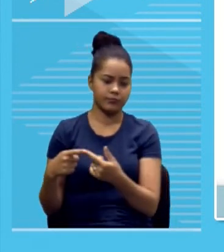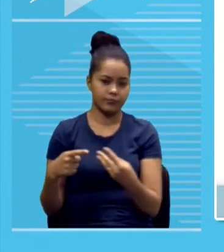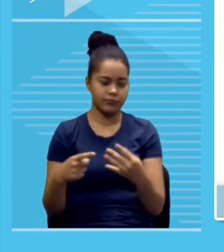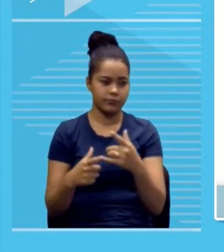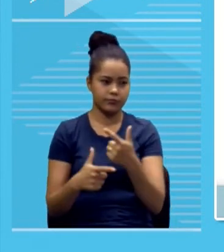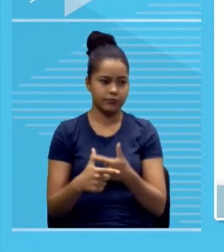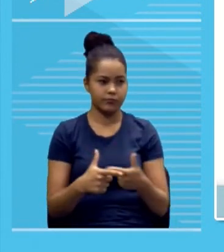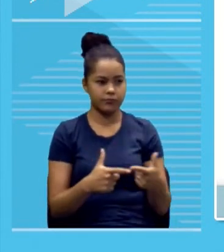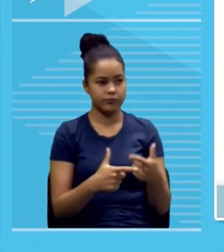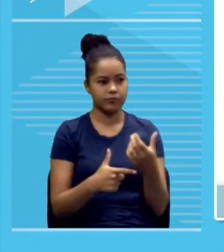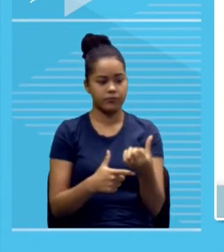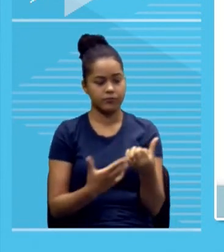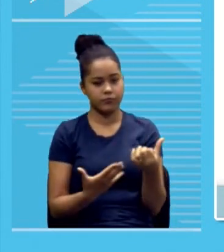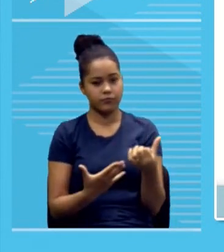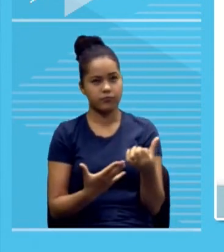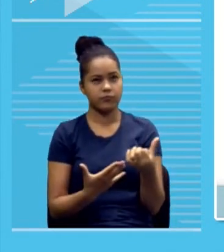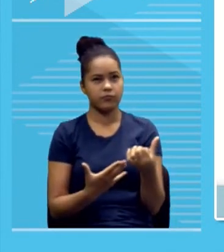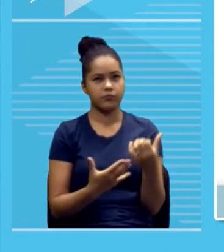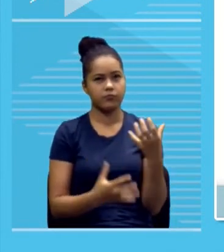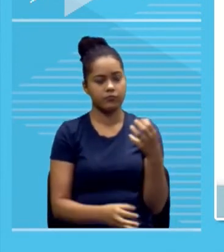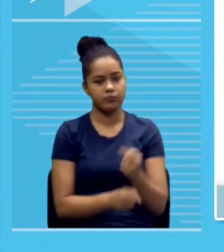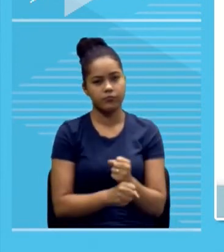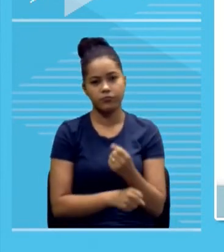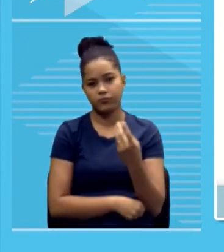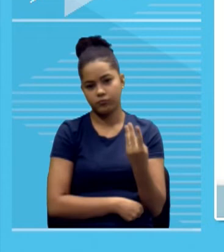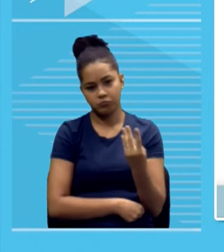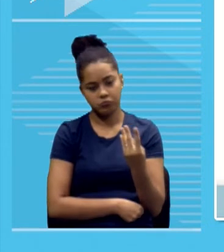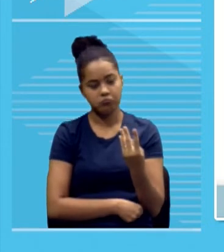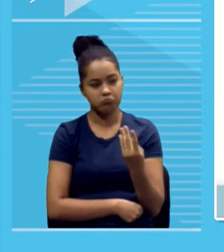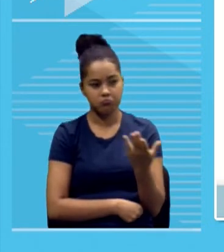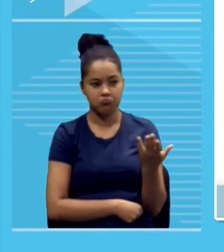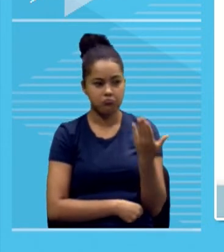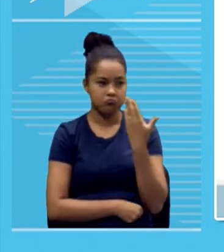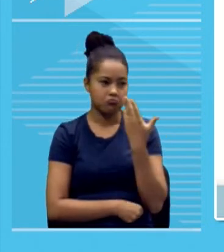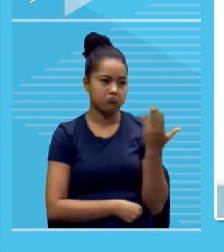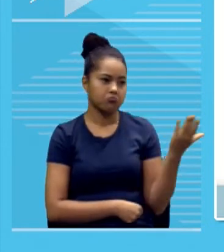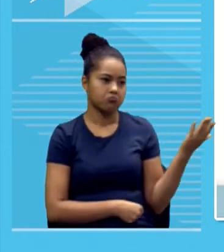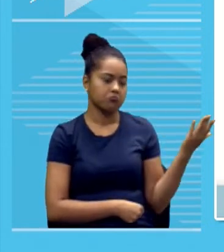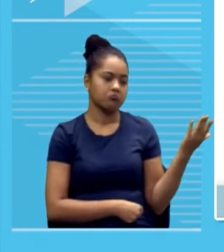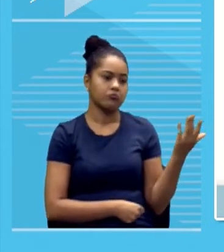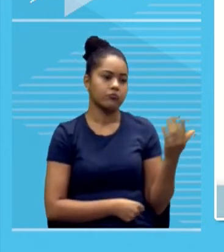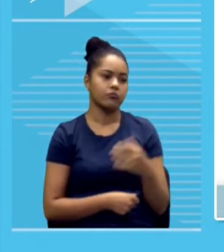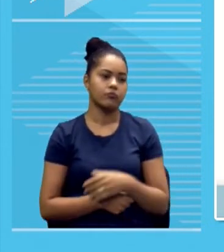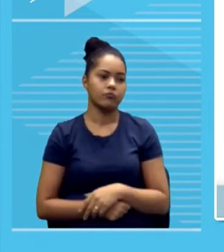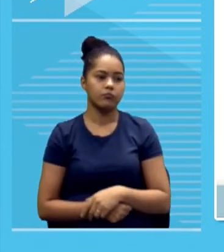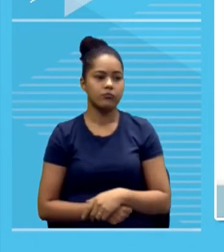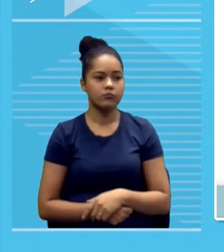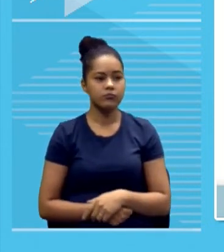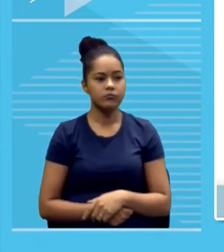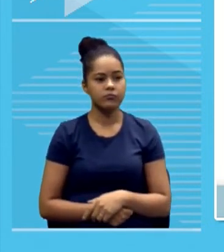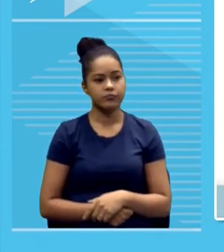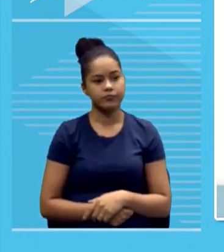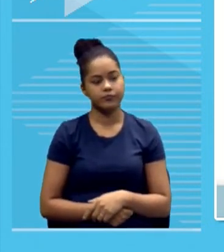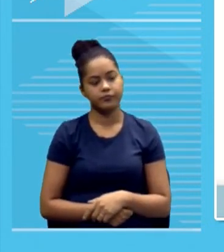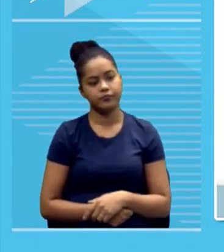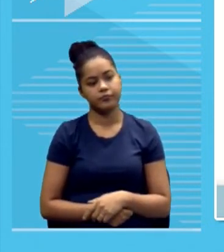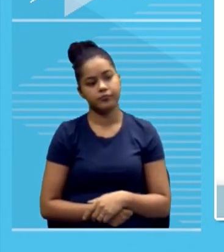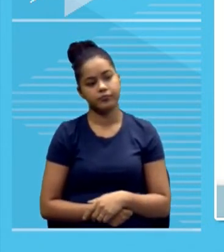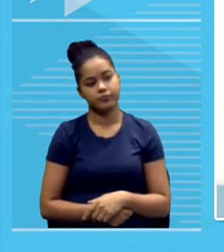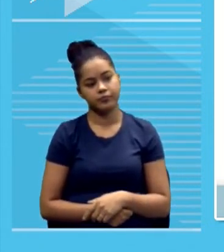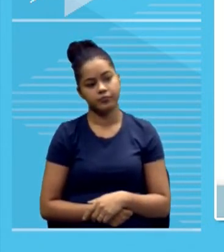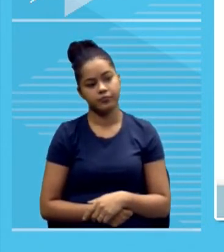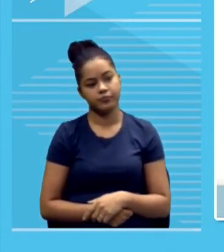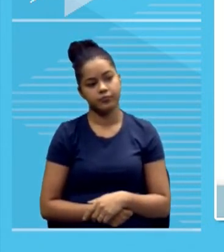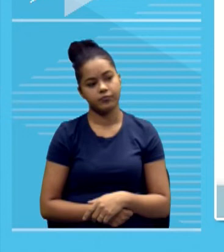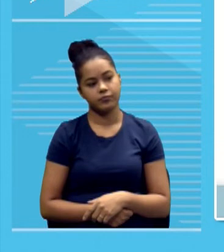você teria aí 4 vezes 1, próprio 4. Mais 24 dividido por 8 dá 3. Então, a gente já vai fazer